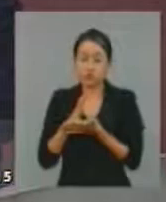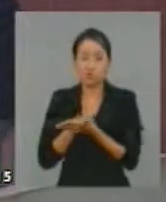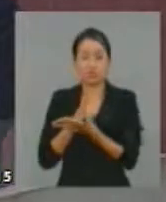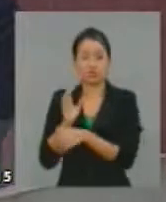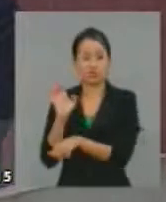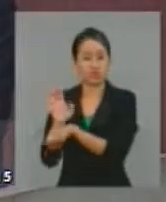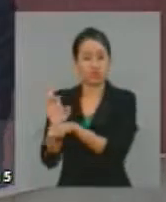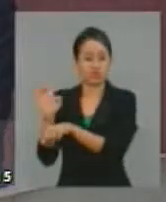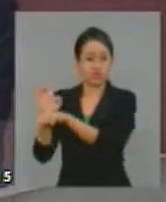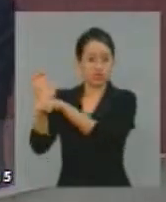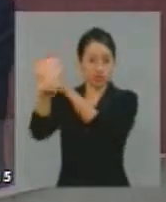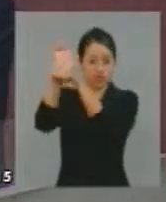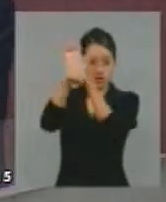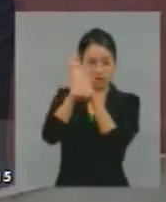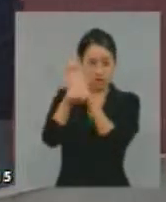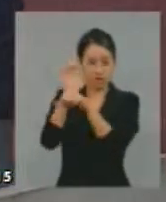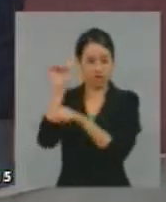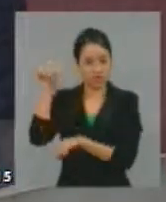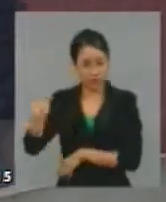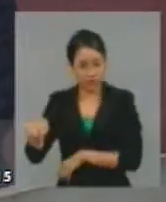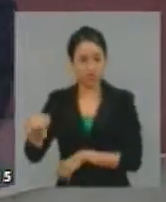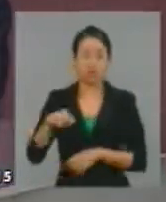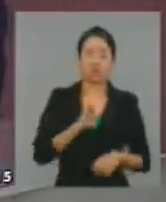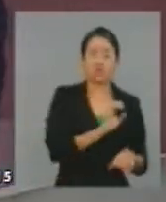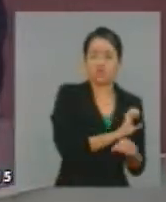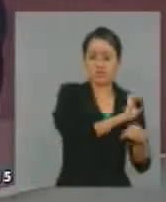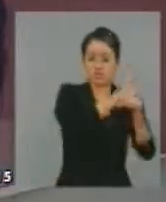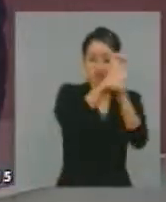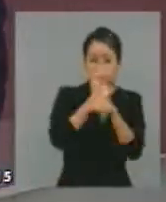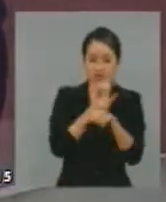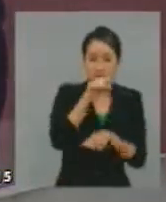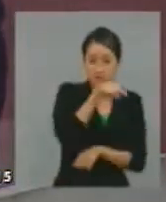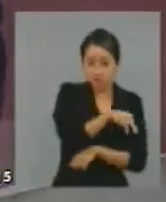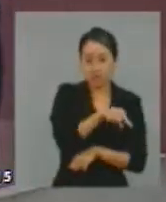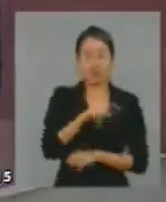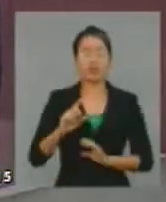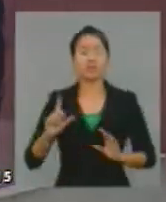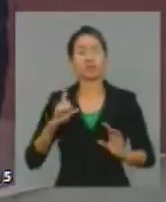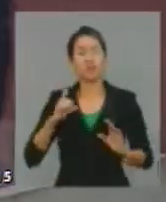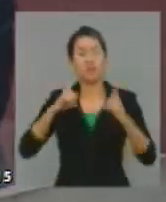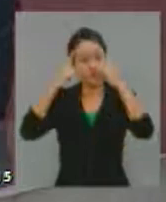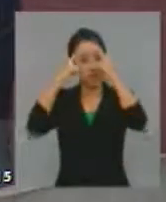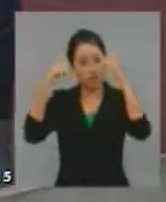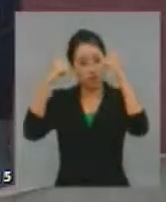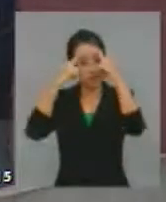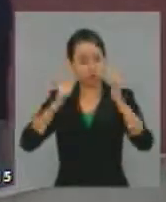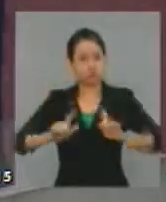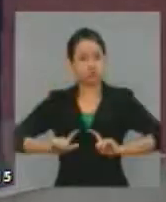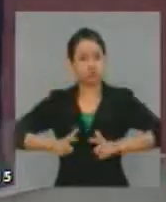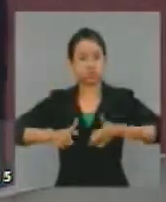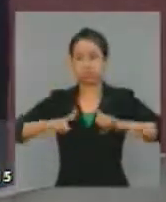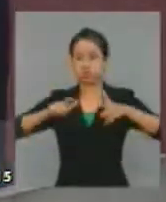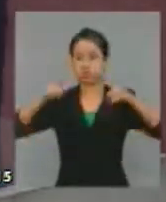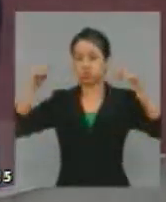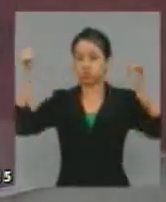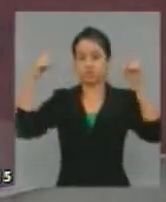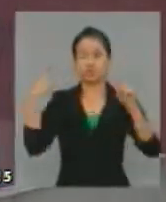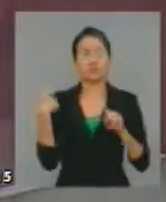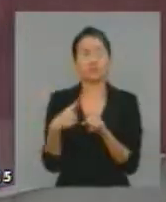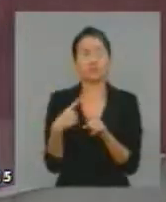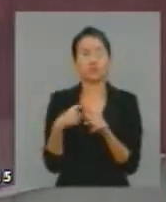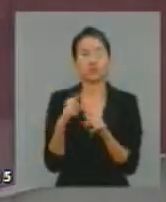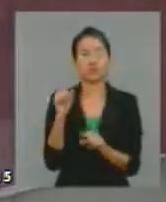exemplo, de alguns estados nordestinos e o caso de algumas capitais, como foi o caso de Fortaleza. Porque a